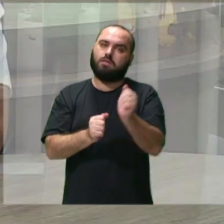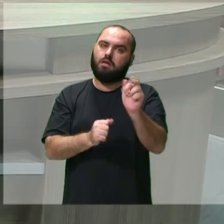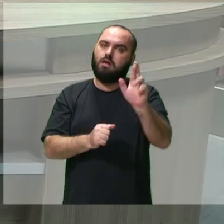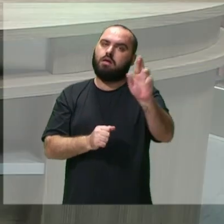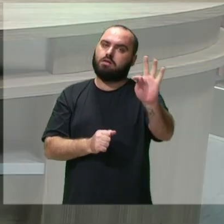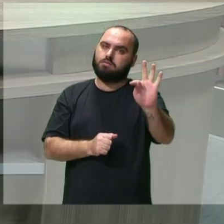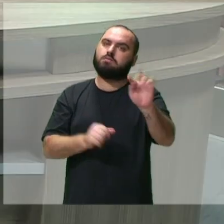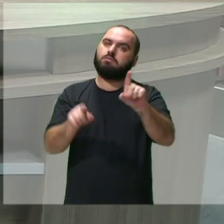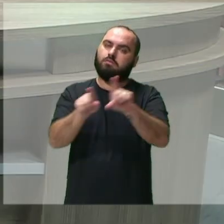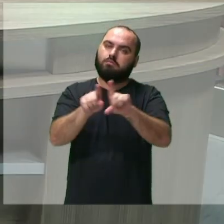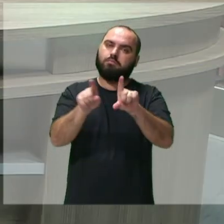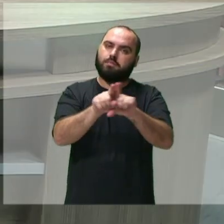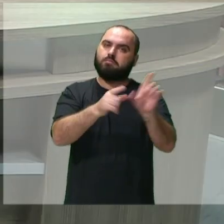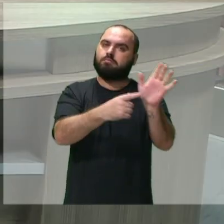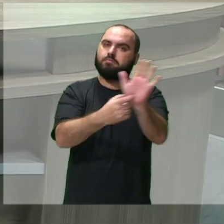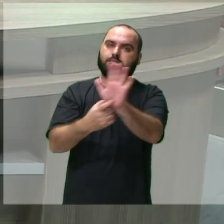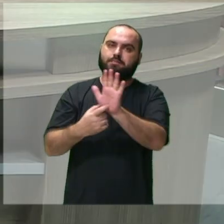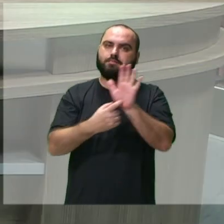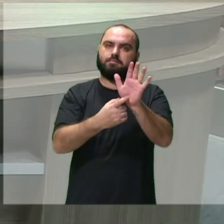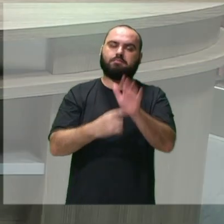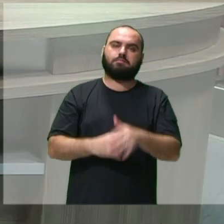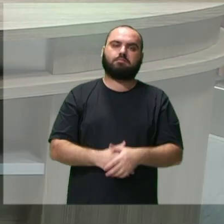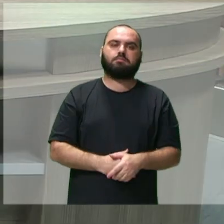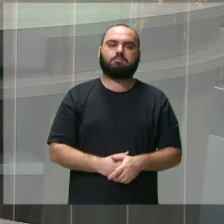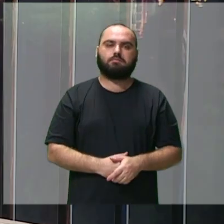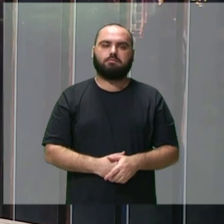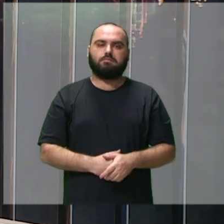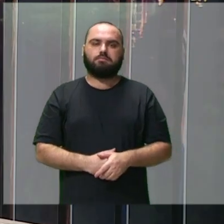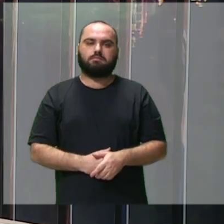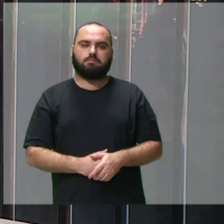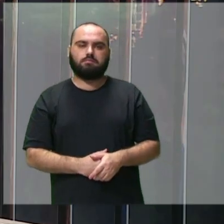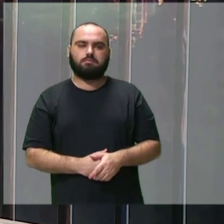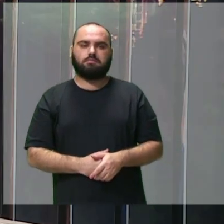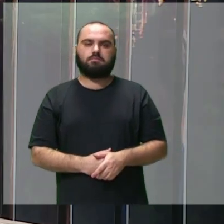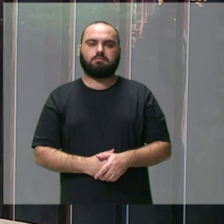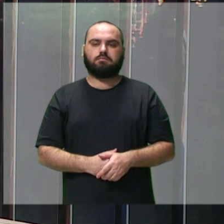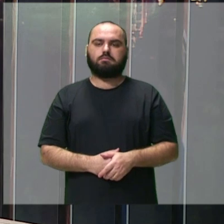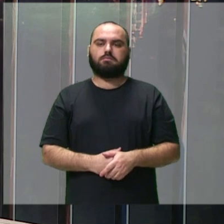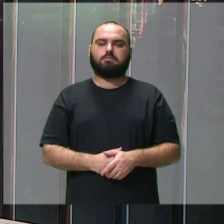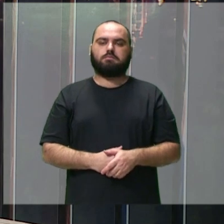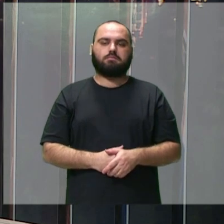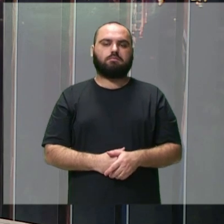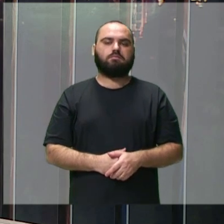transforma. esse aspecto. Você acredita, então, que as transformações